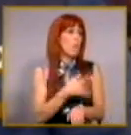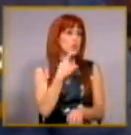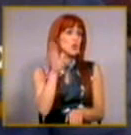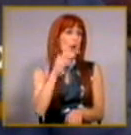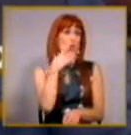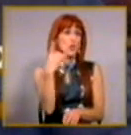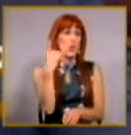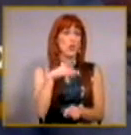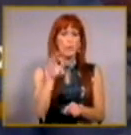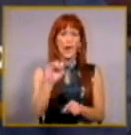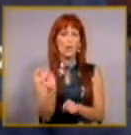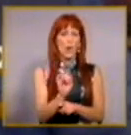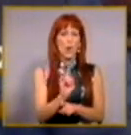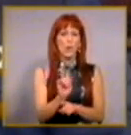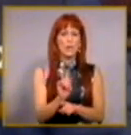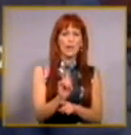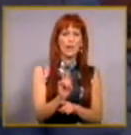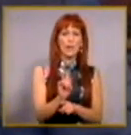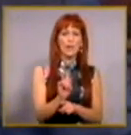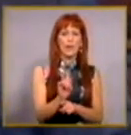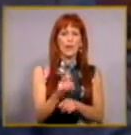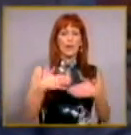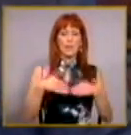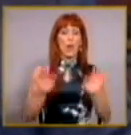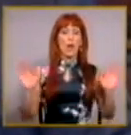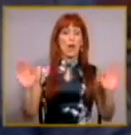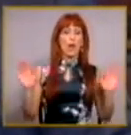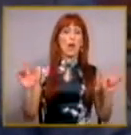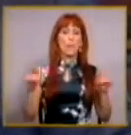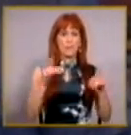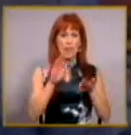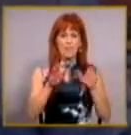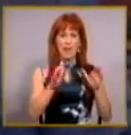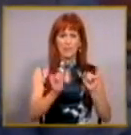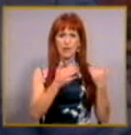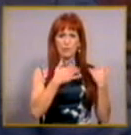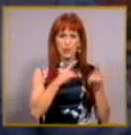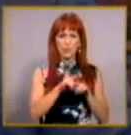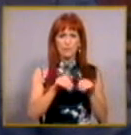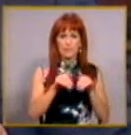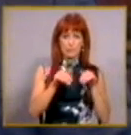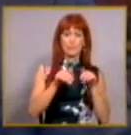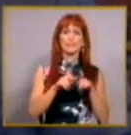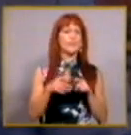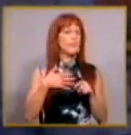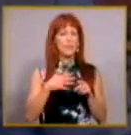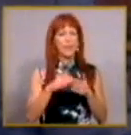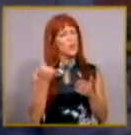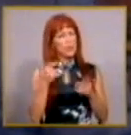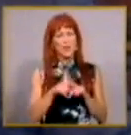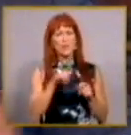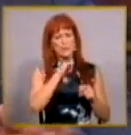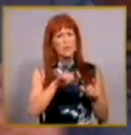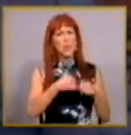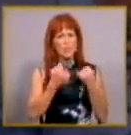tempo. O Partido Socialista, desde logo, que se demitiu daquilo que era a sua principal responsabilidade. Eu não quero retirar nenhuma legitimidade